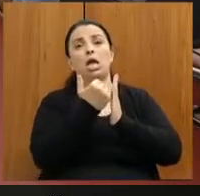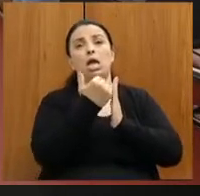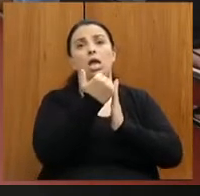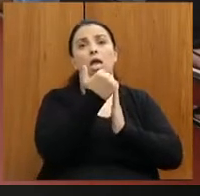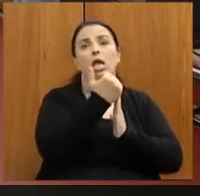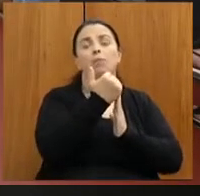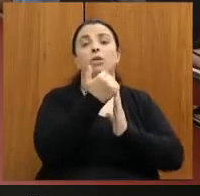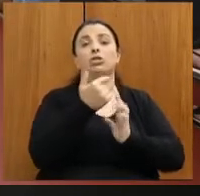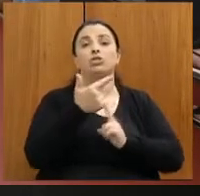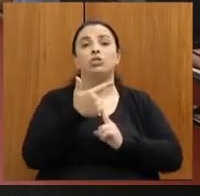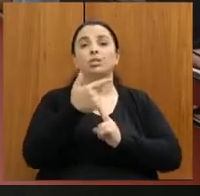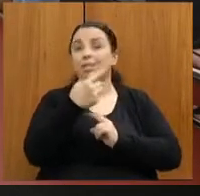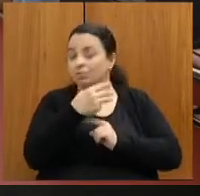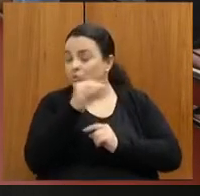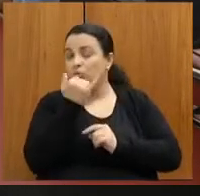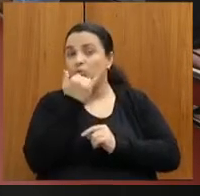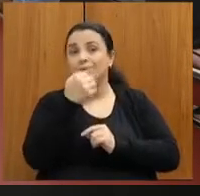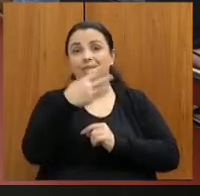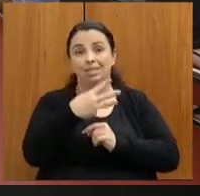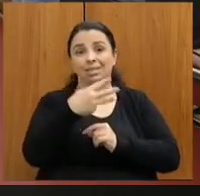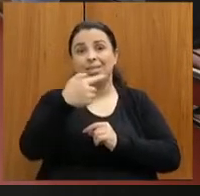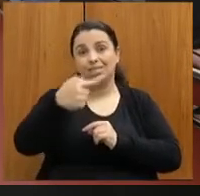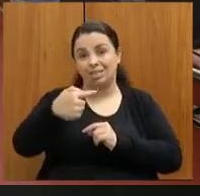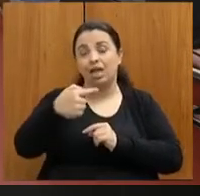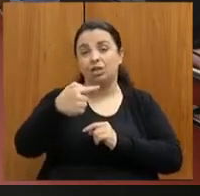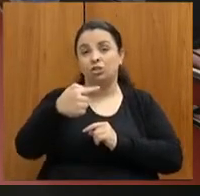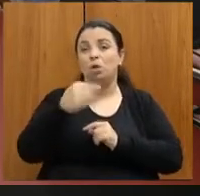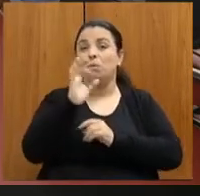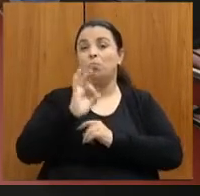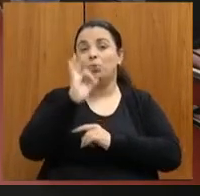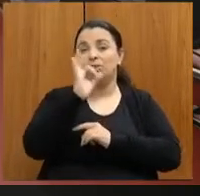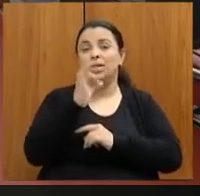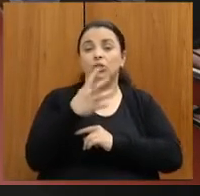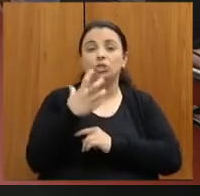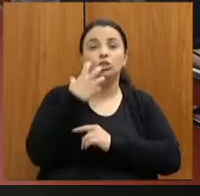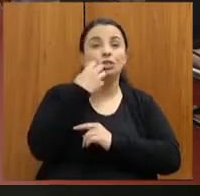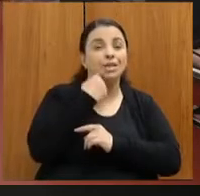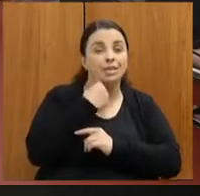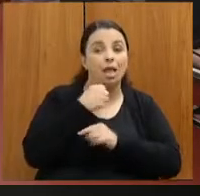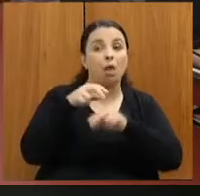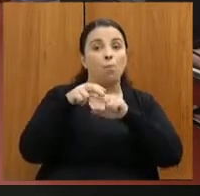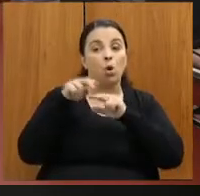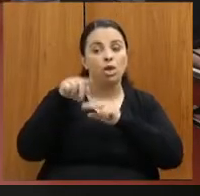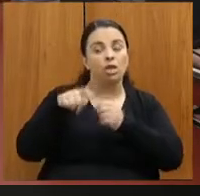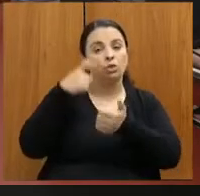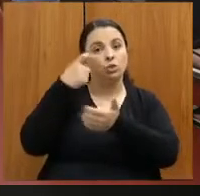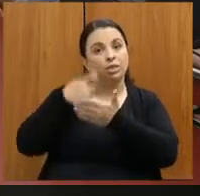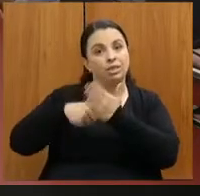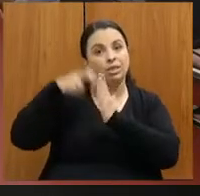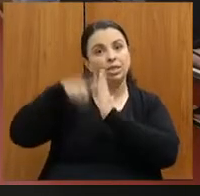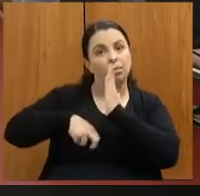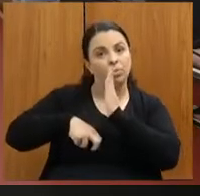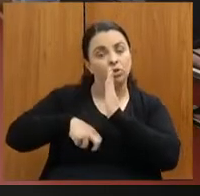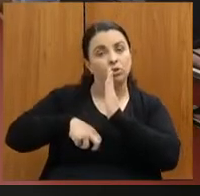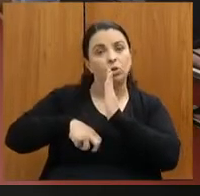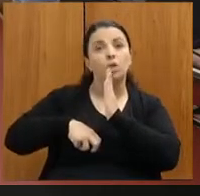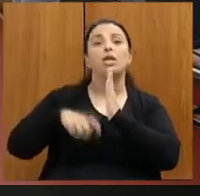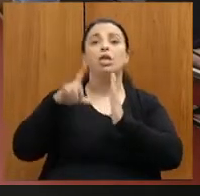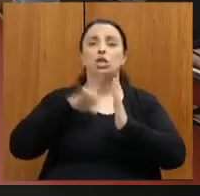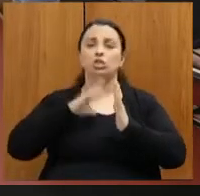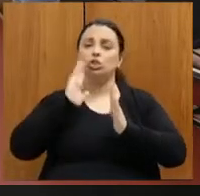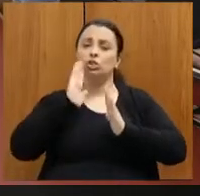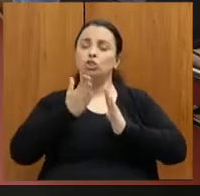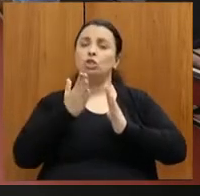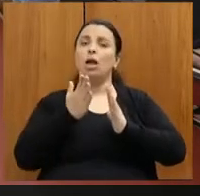dos valores realizados de receita tributária em relação ao previsto na Loa